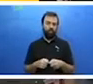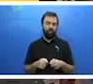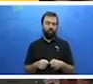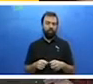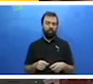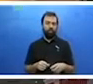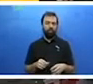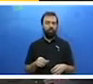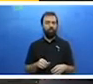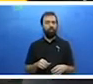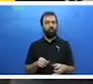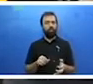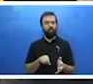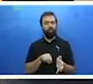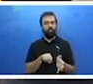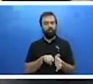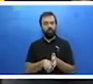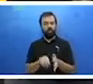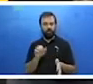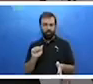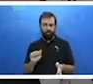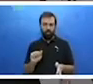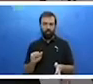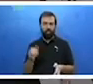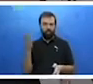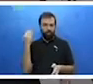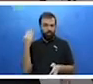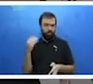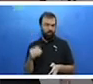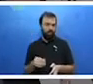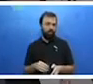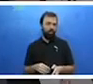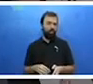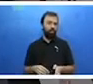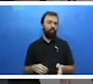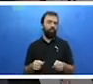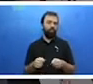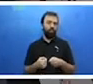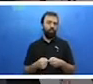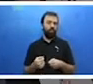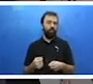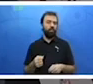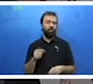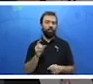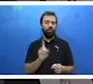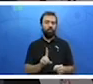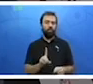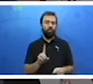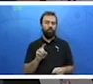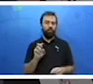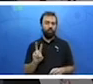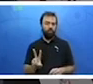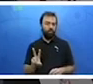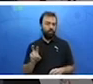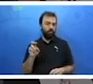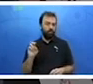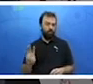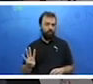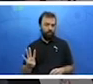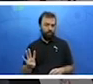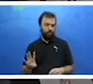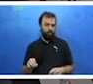está grifado. Fazer o 1, 2 e 4 das páginas 176,